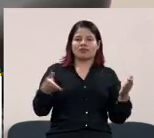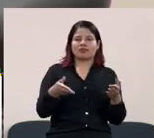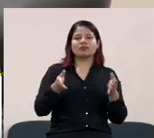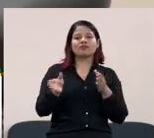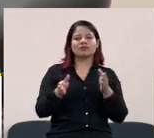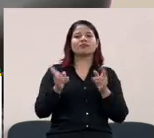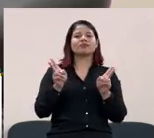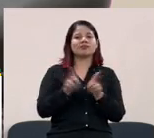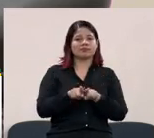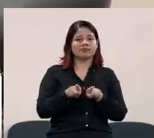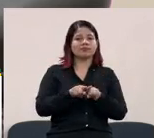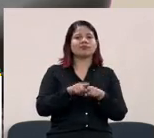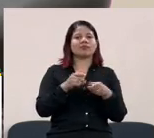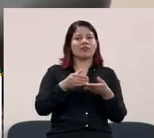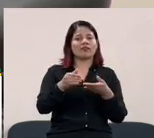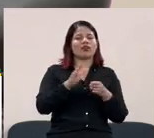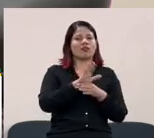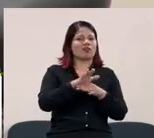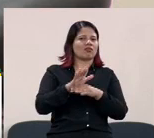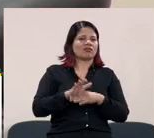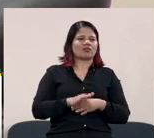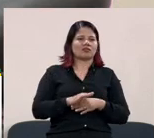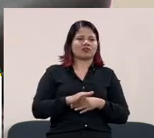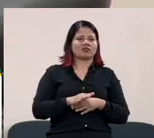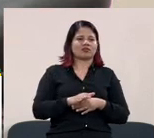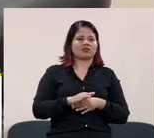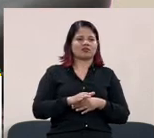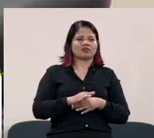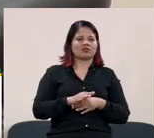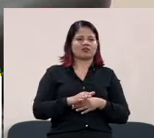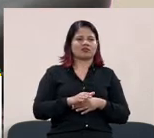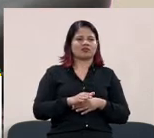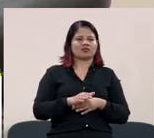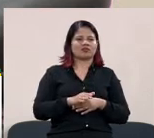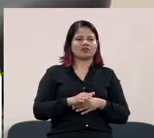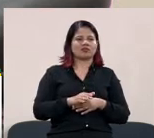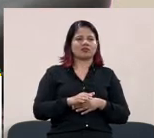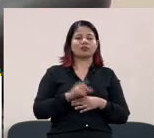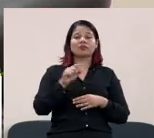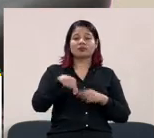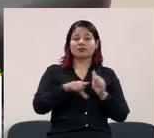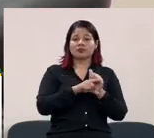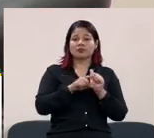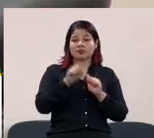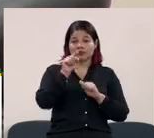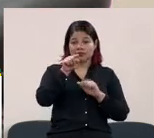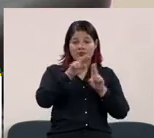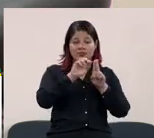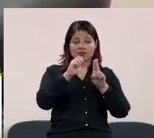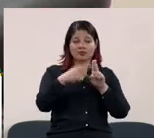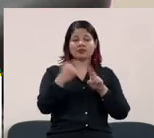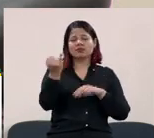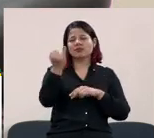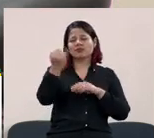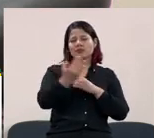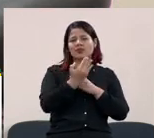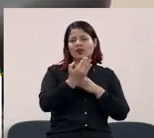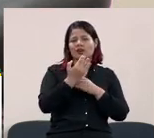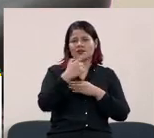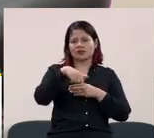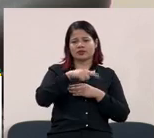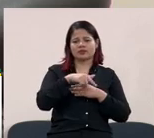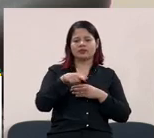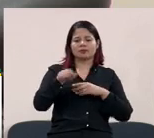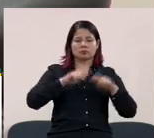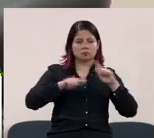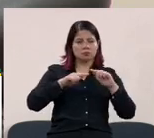competências, a gente poder ajudar, porque essa instituição ela é muito importante para todos nós. Parabéns pela gestão